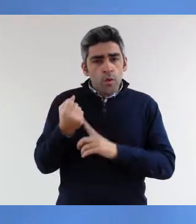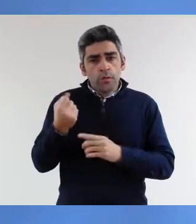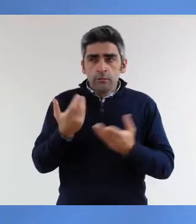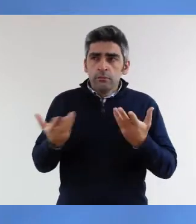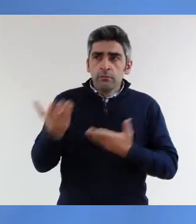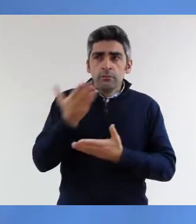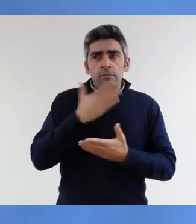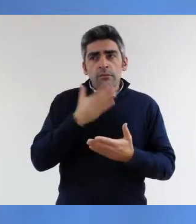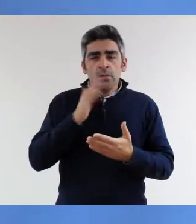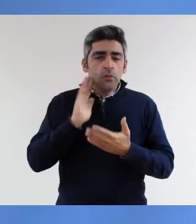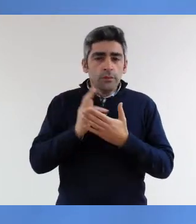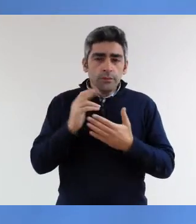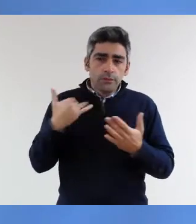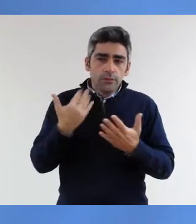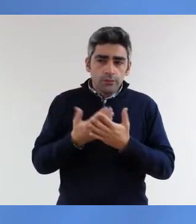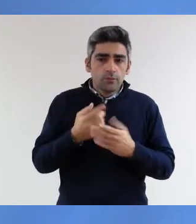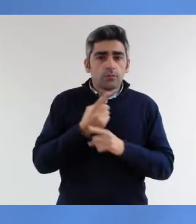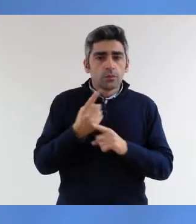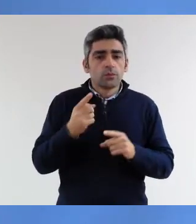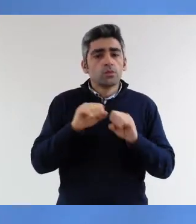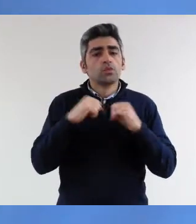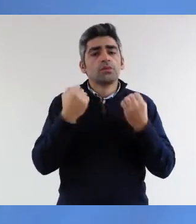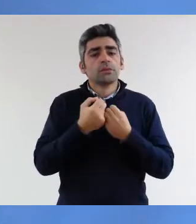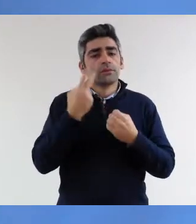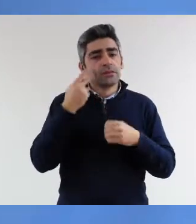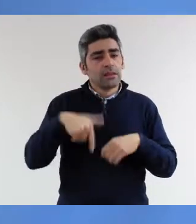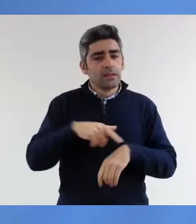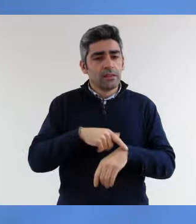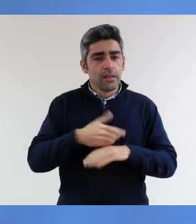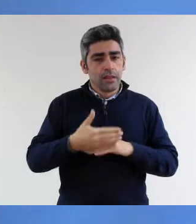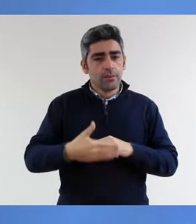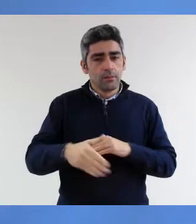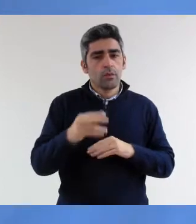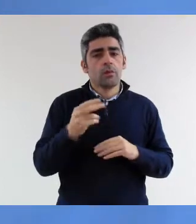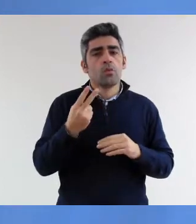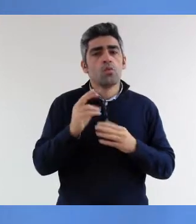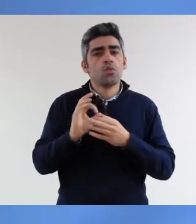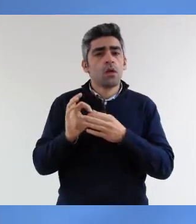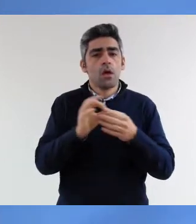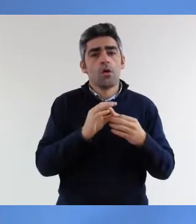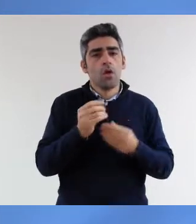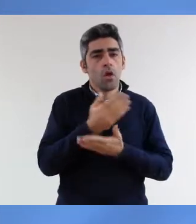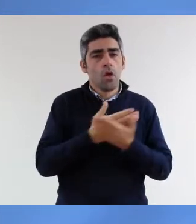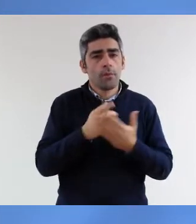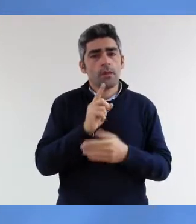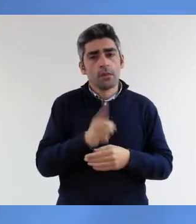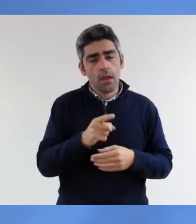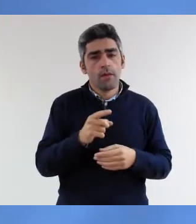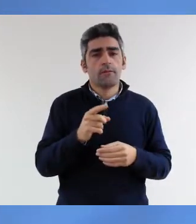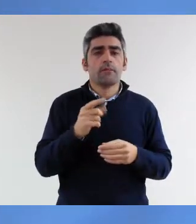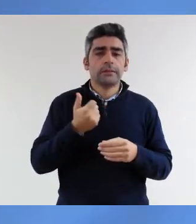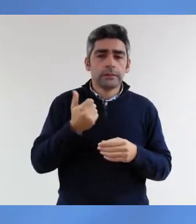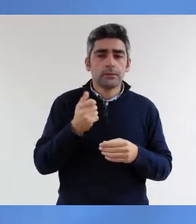das últimas décadas para não dizer também dos últimos anos vivemos numa sociedade e no união